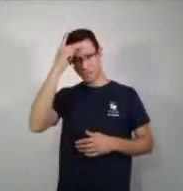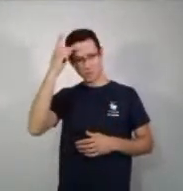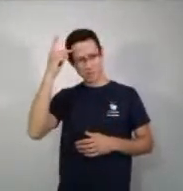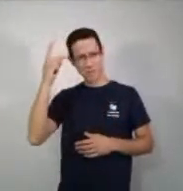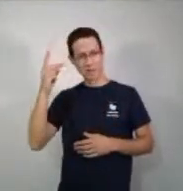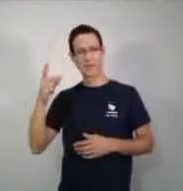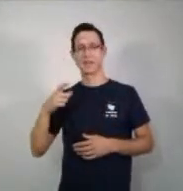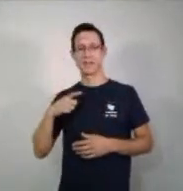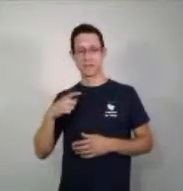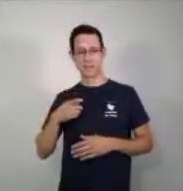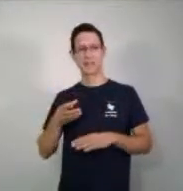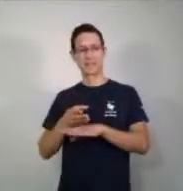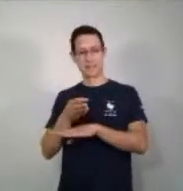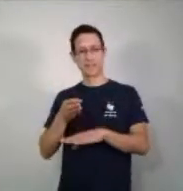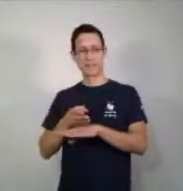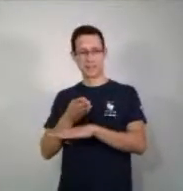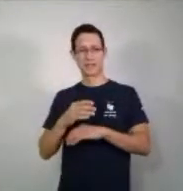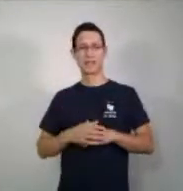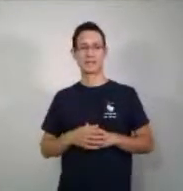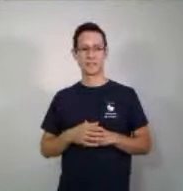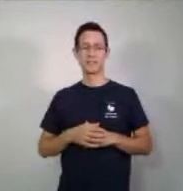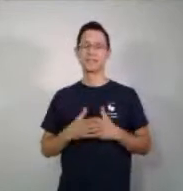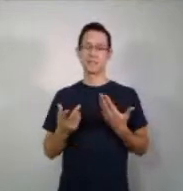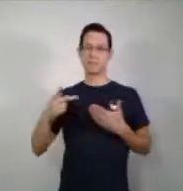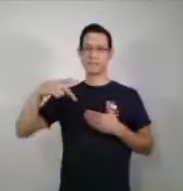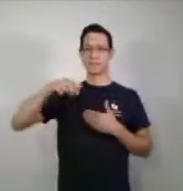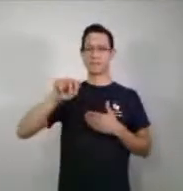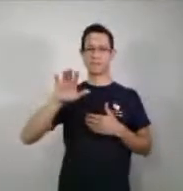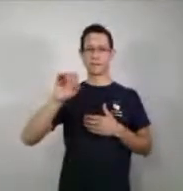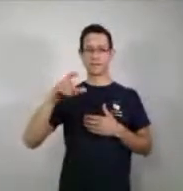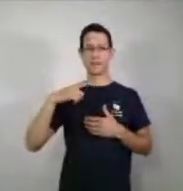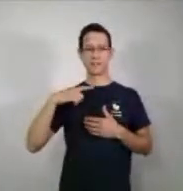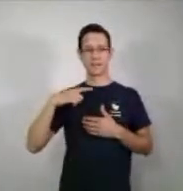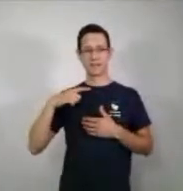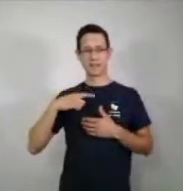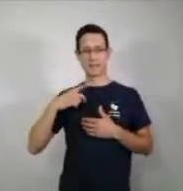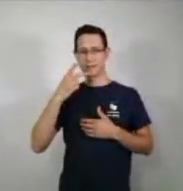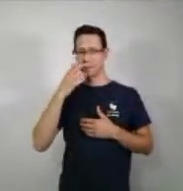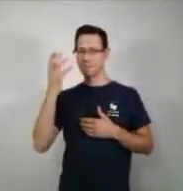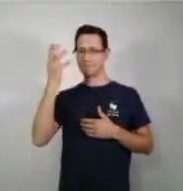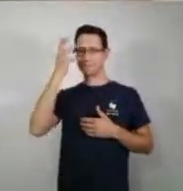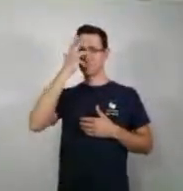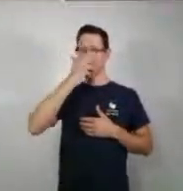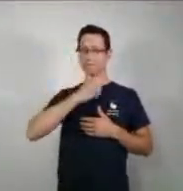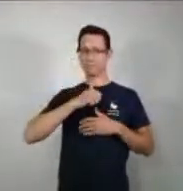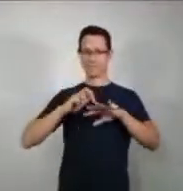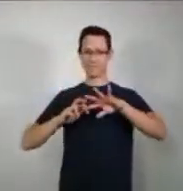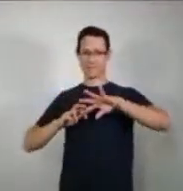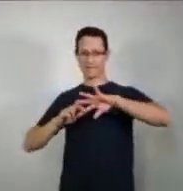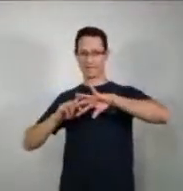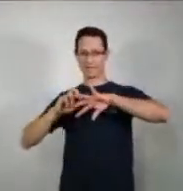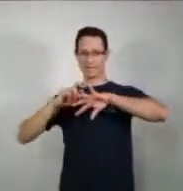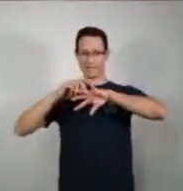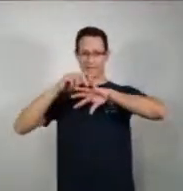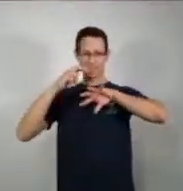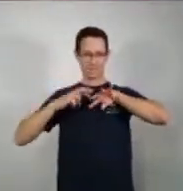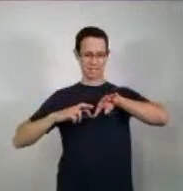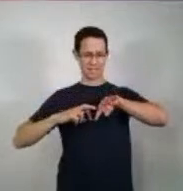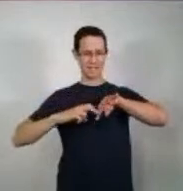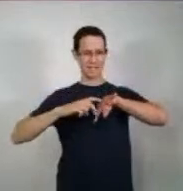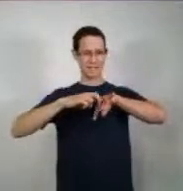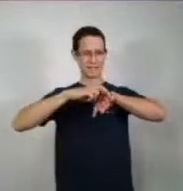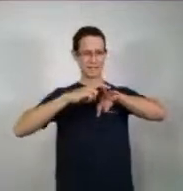tal. E o Paulo tem essa memória de, né, de ter, que eu acho lindo, né, de ter aquelas escadas, né, que ficam